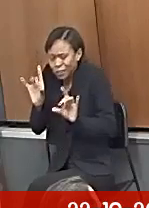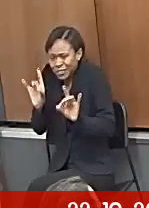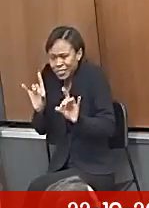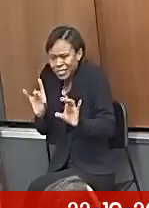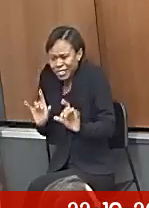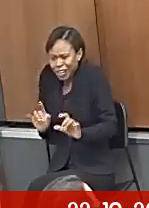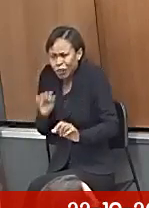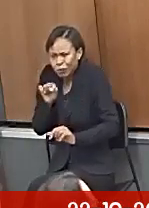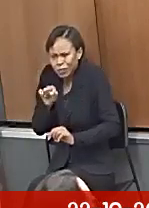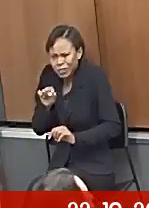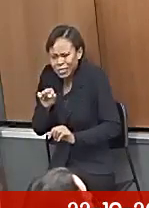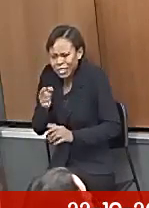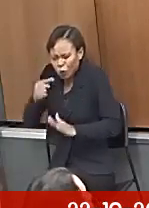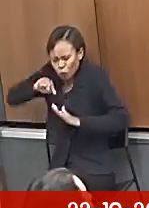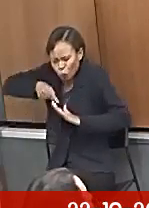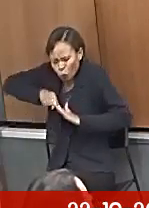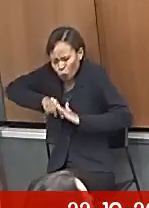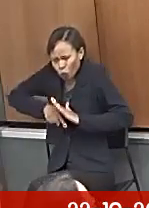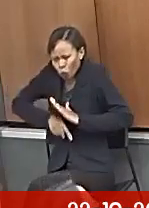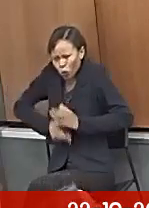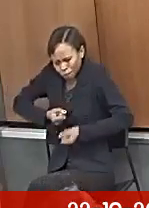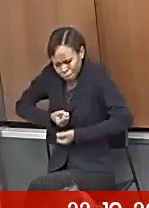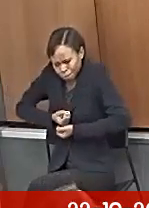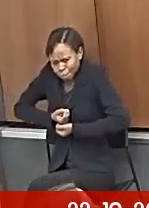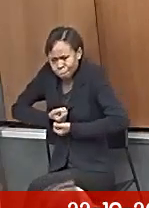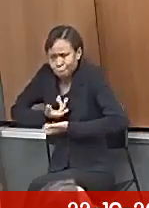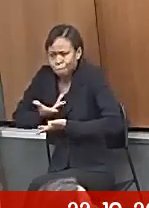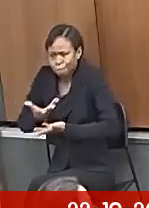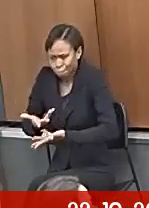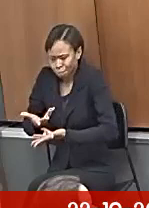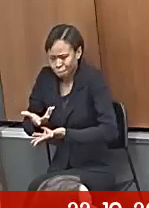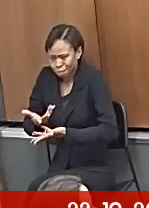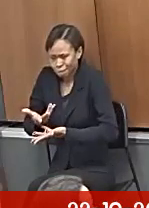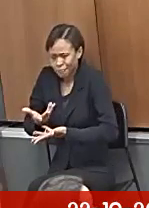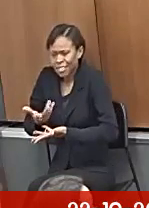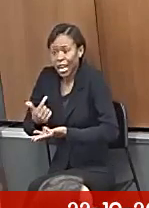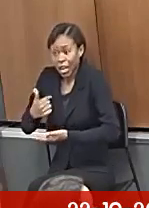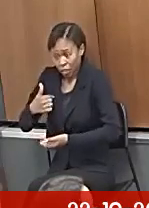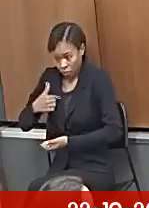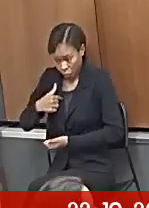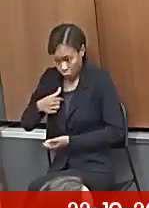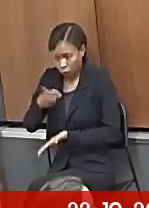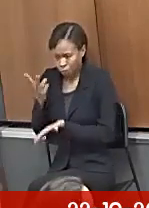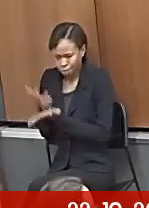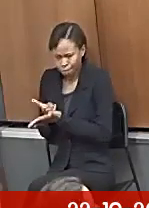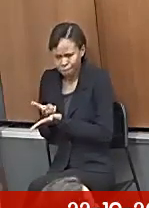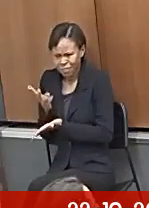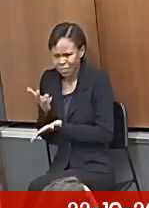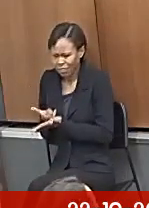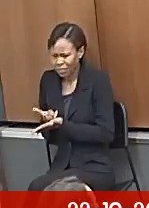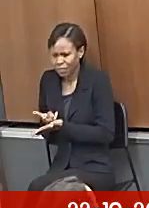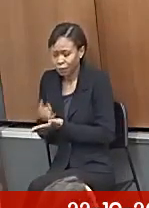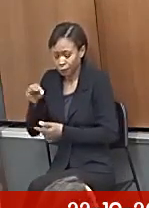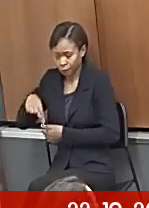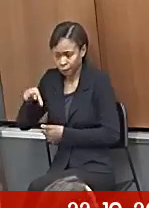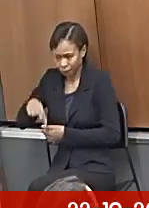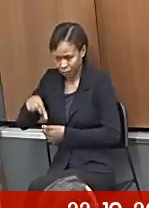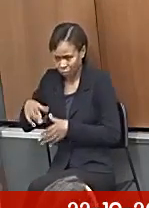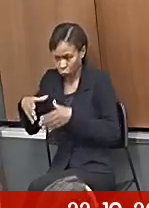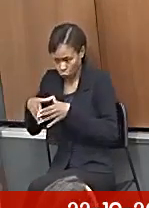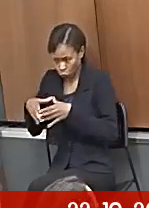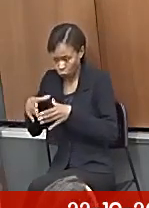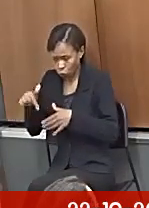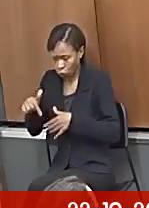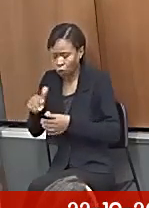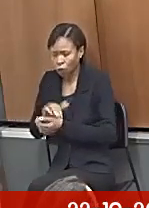isso que você expressou. E sabe, Mariana, uma das teclas que eu tenho batido muito aqui nessa comissão, que tudo